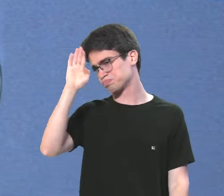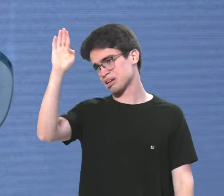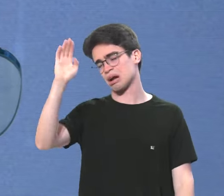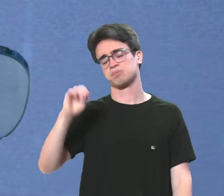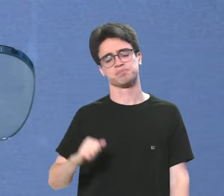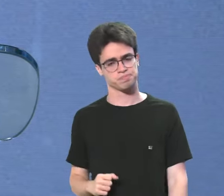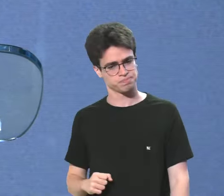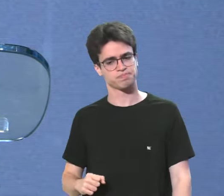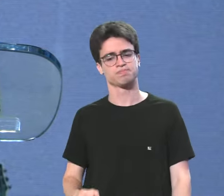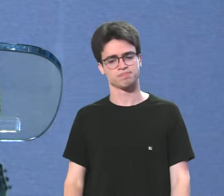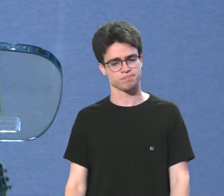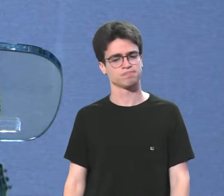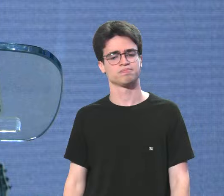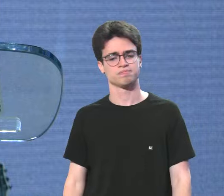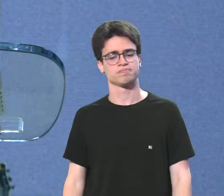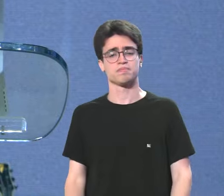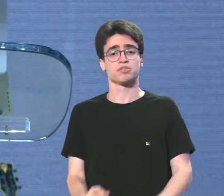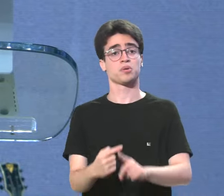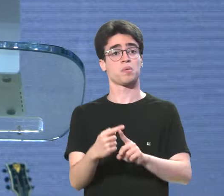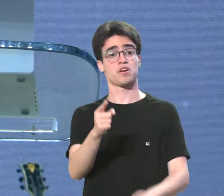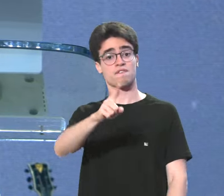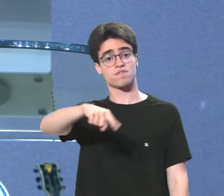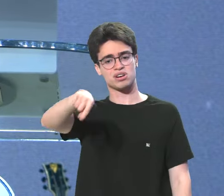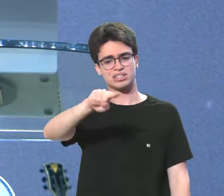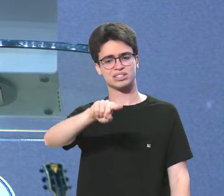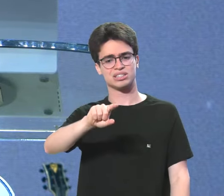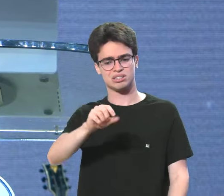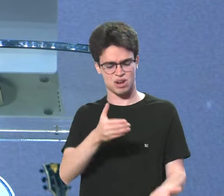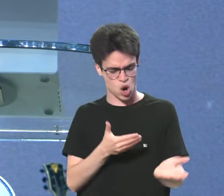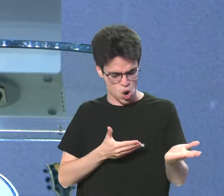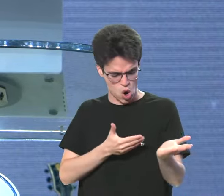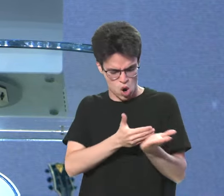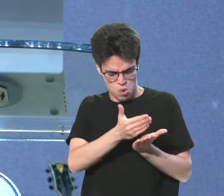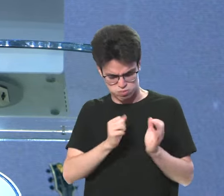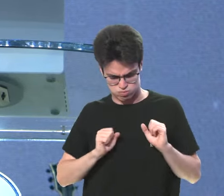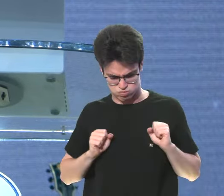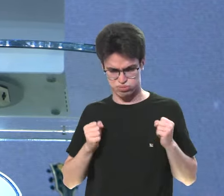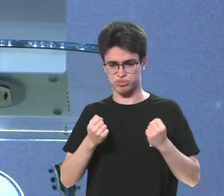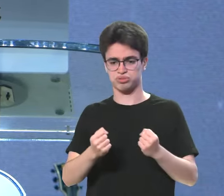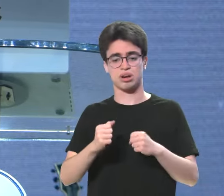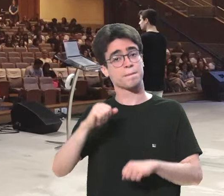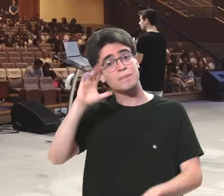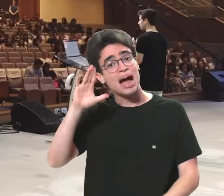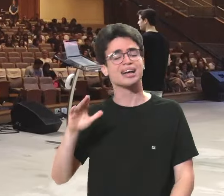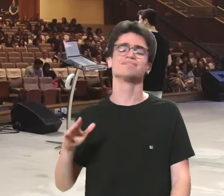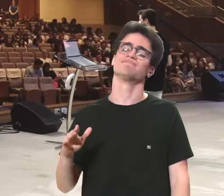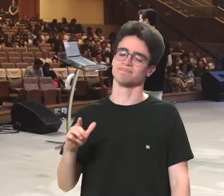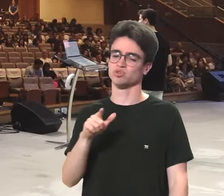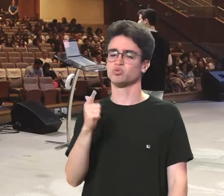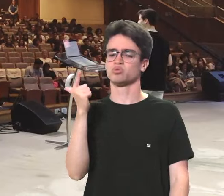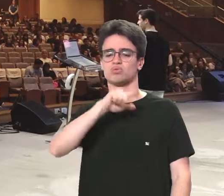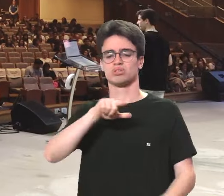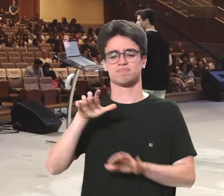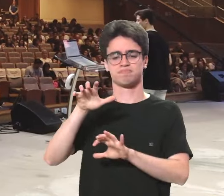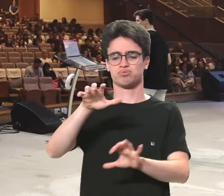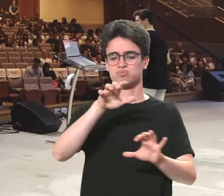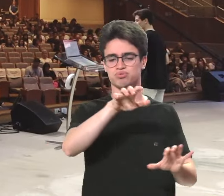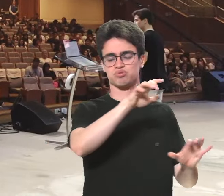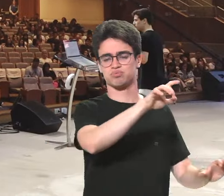existiram quanto mais iniciativas você tomar maior vai ser a transformação que você vai